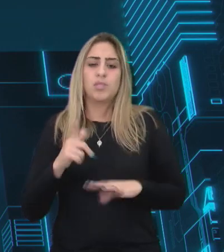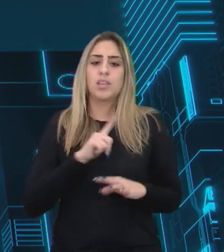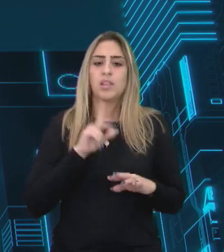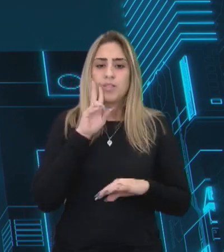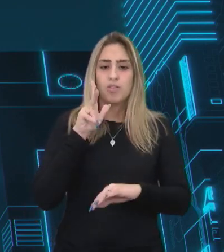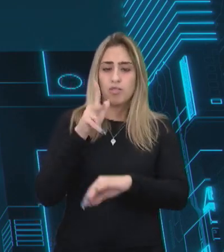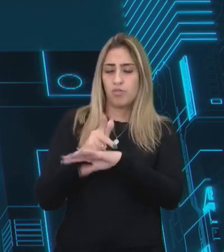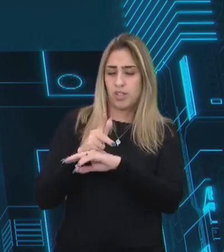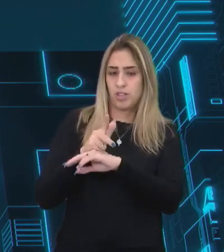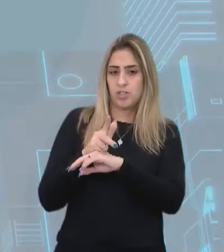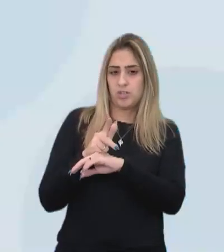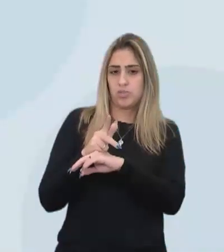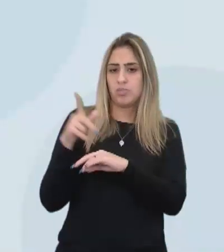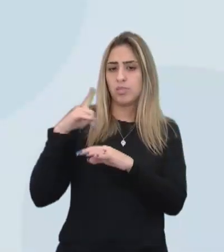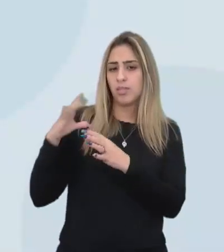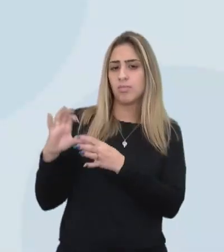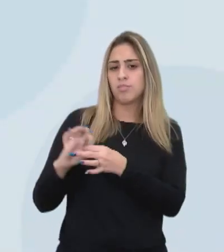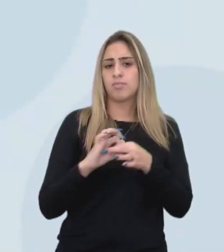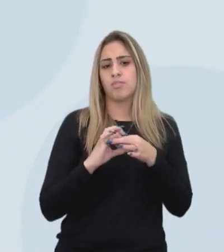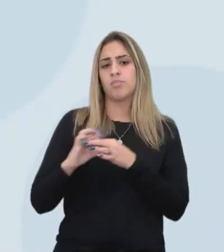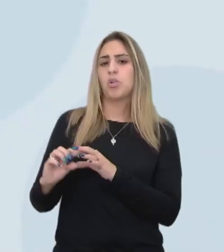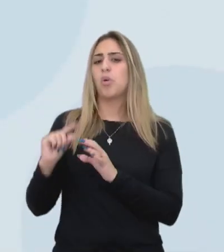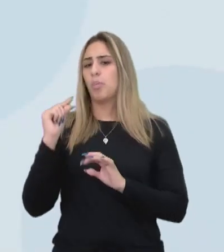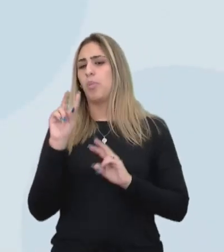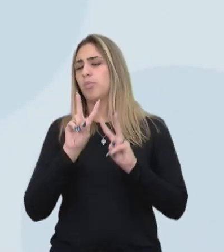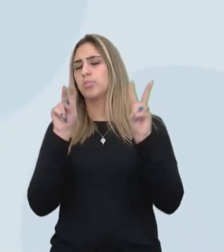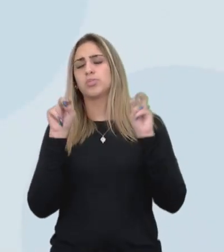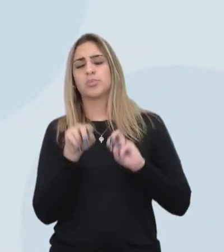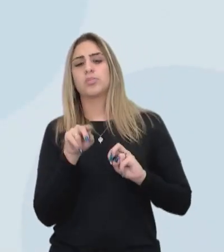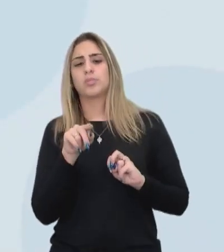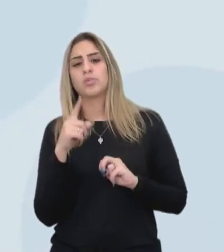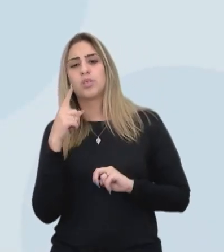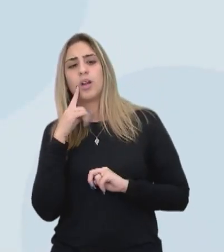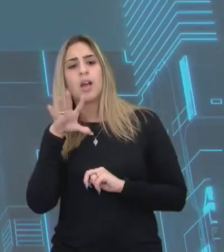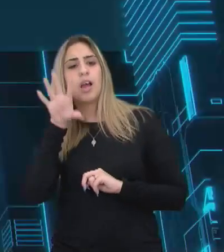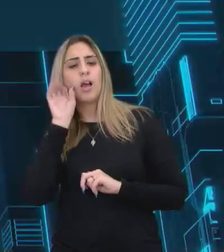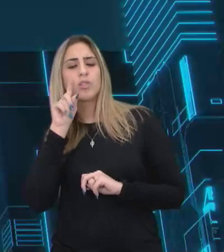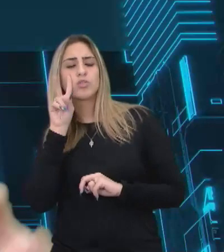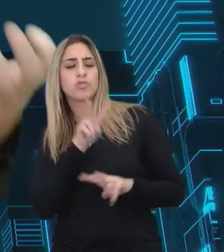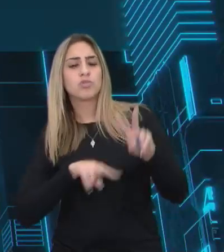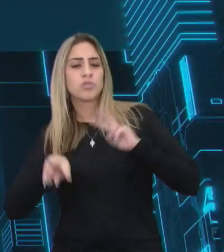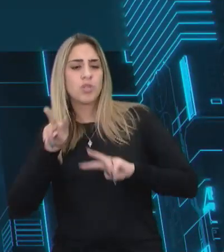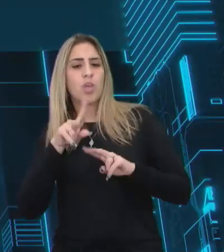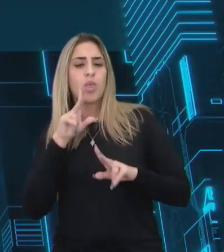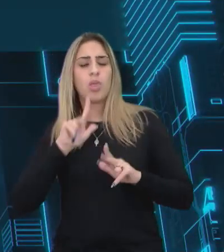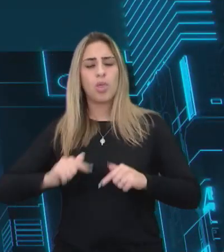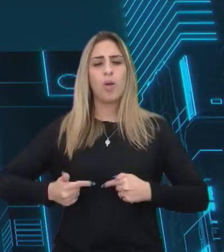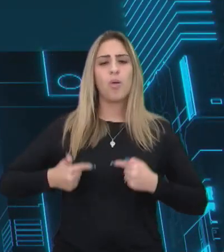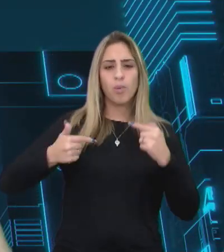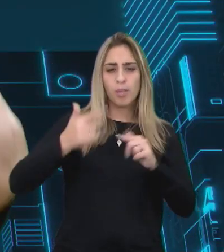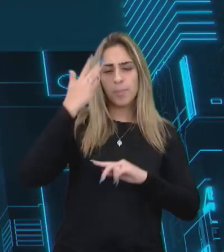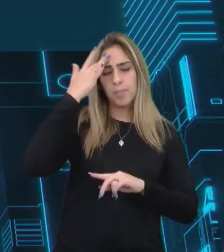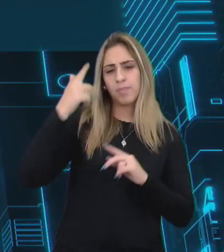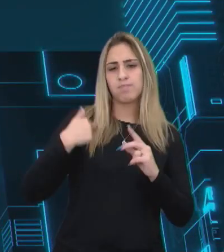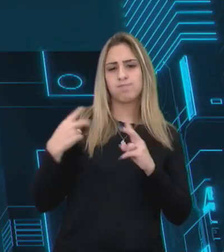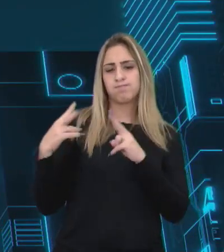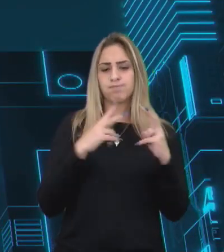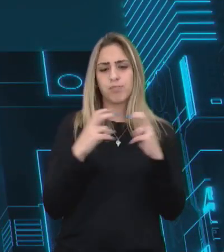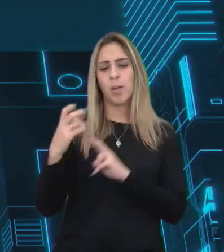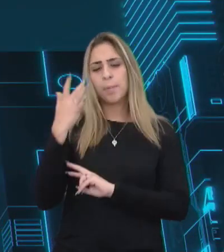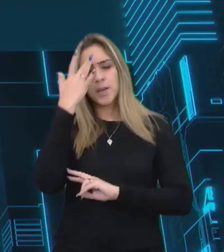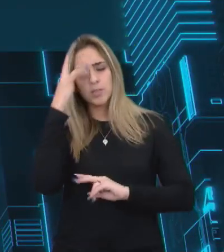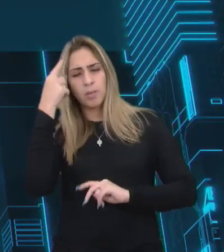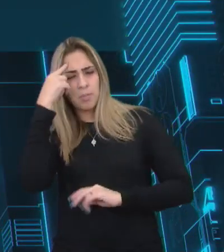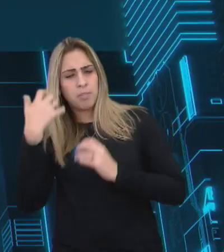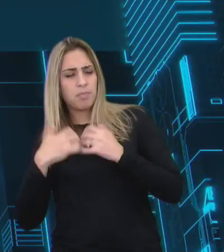vídeo ilustrativo que une realmente um pouco disso, do audiovisual com lutas, como as pessoas pensam, de que forma elas podem